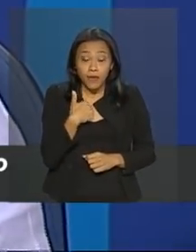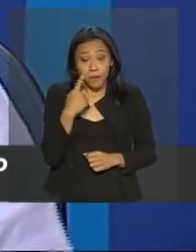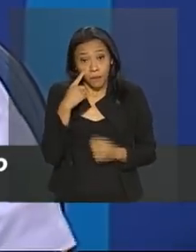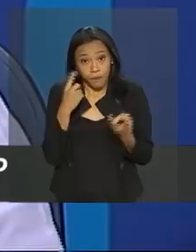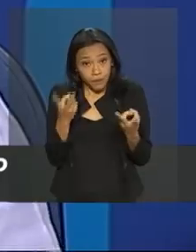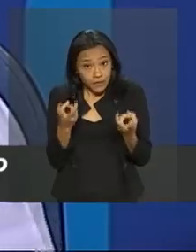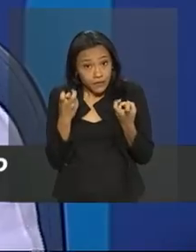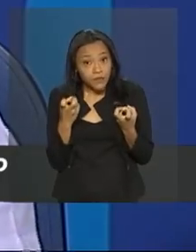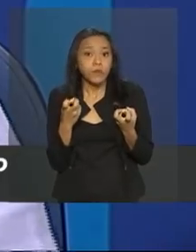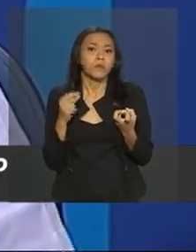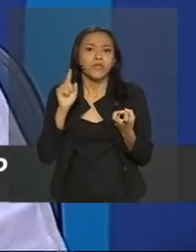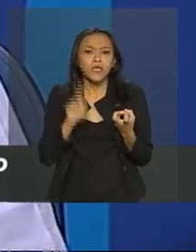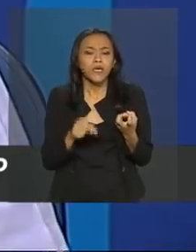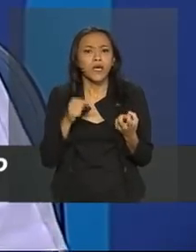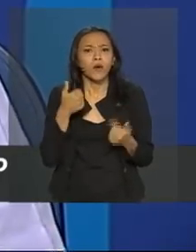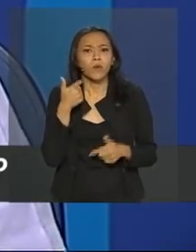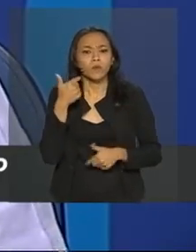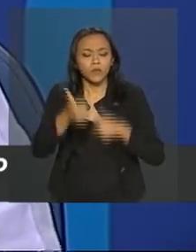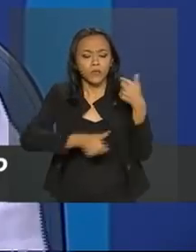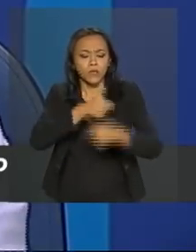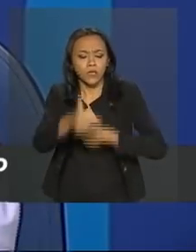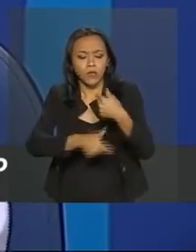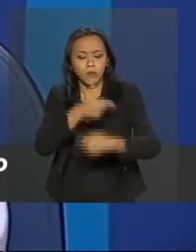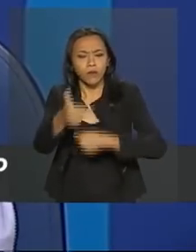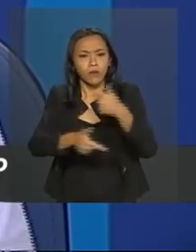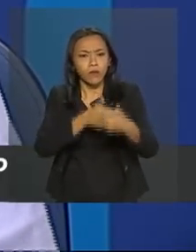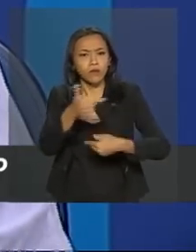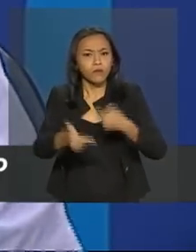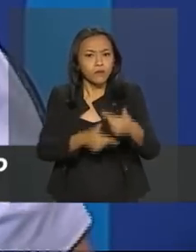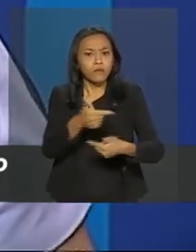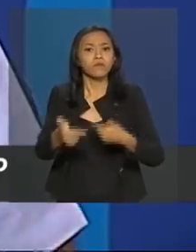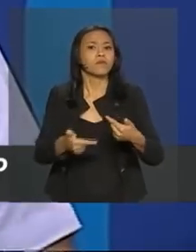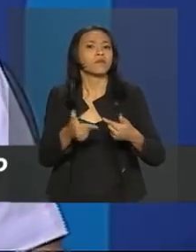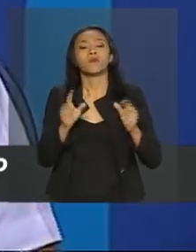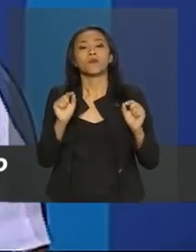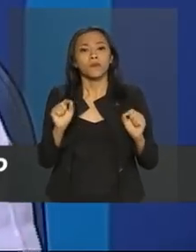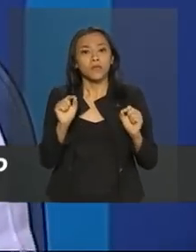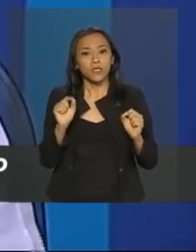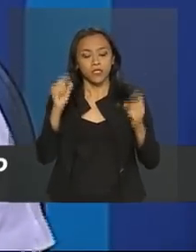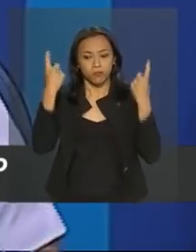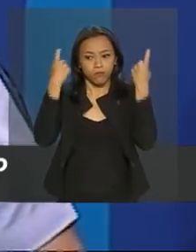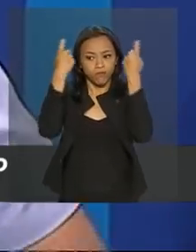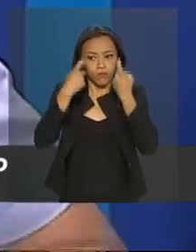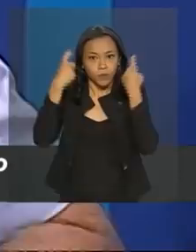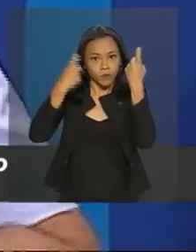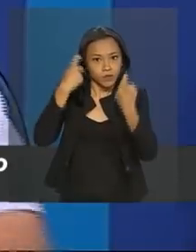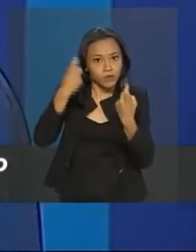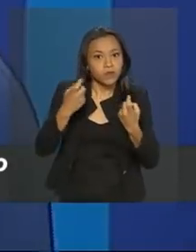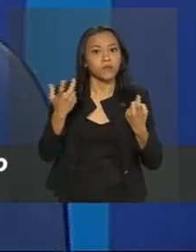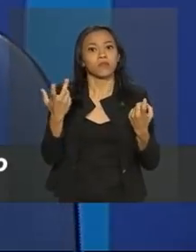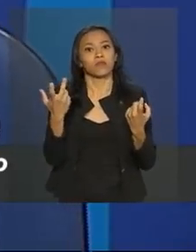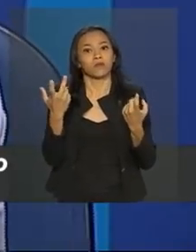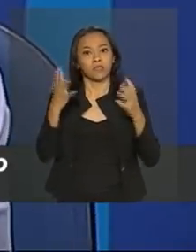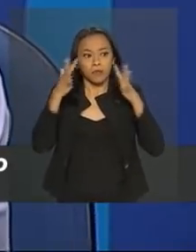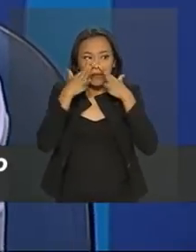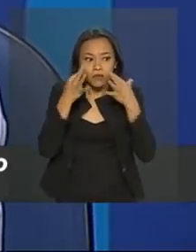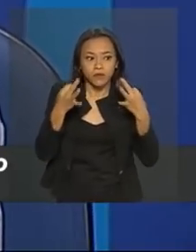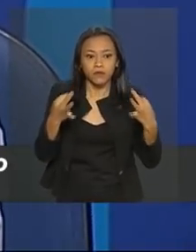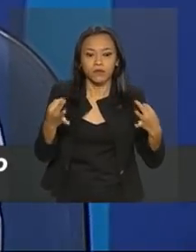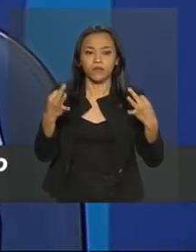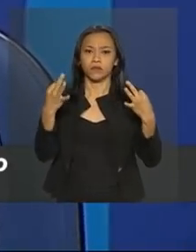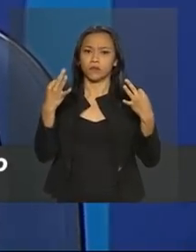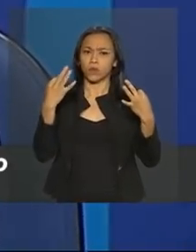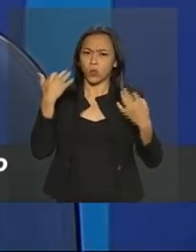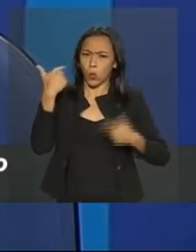é uma operação semelhante em termos de abrangência em termos de preocupação em termo de logística